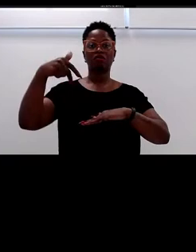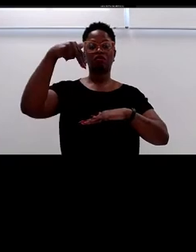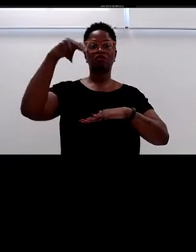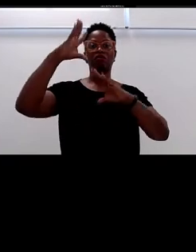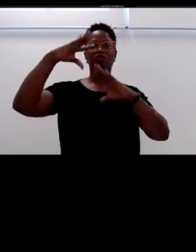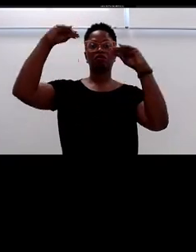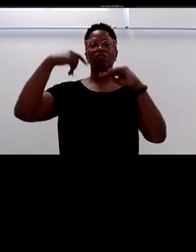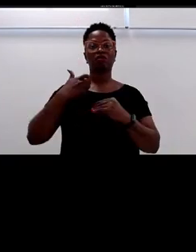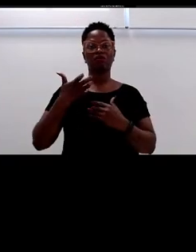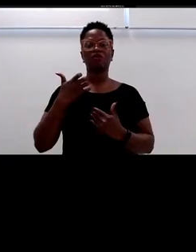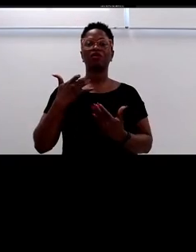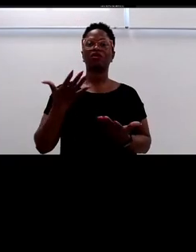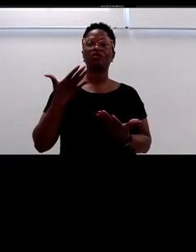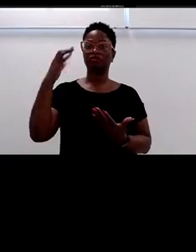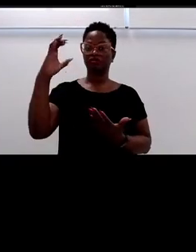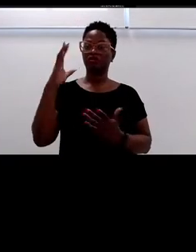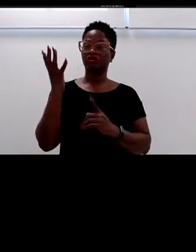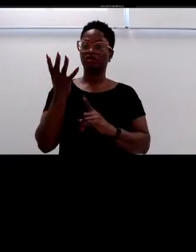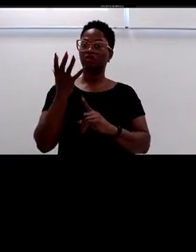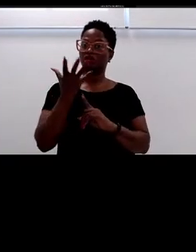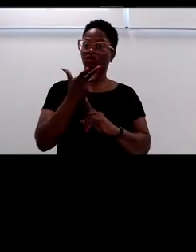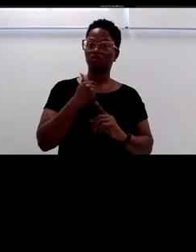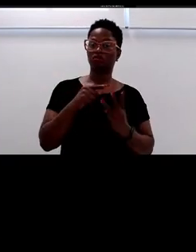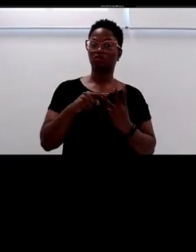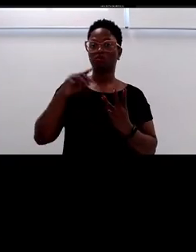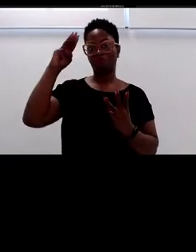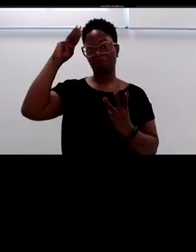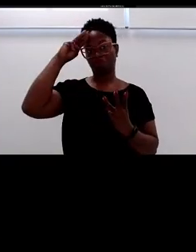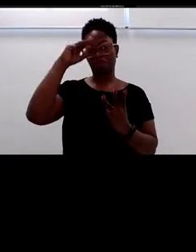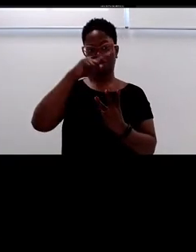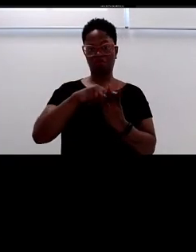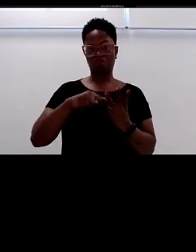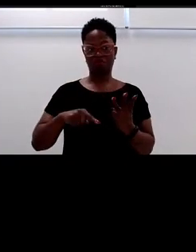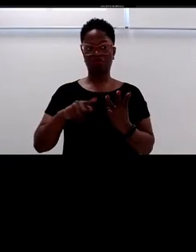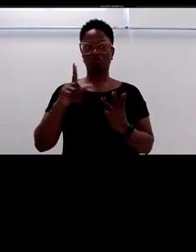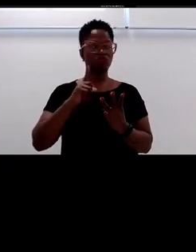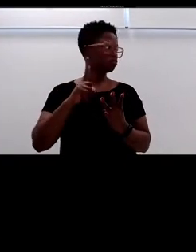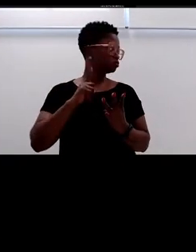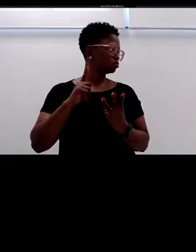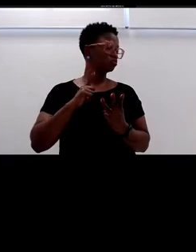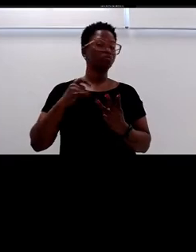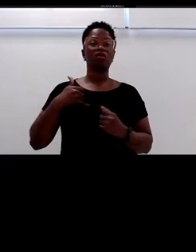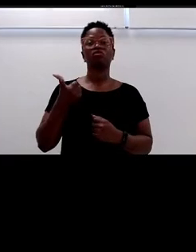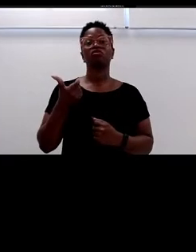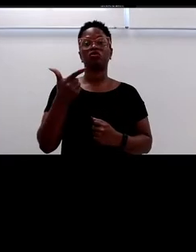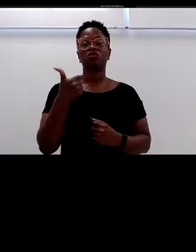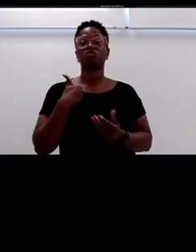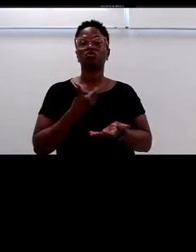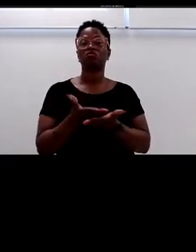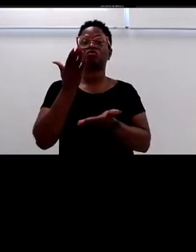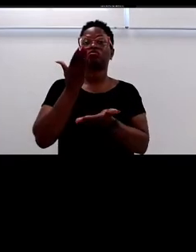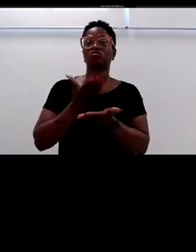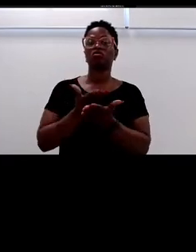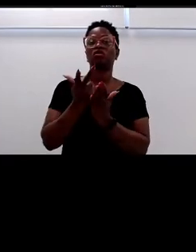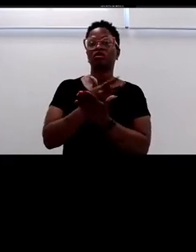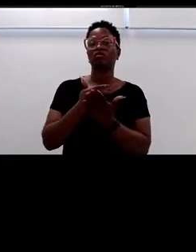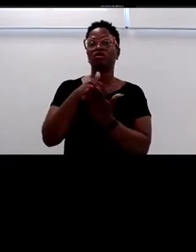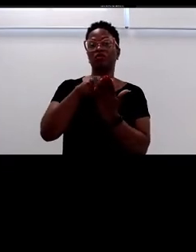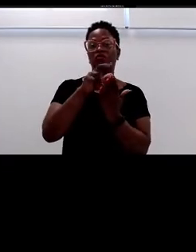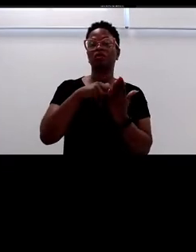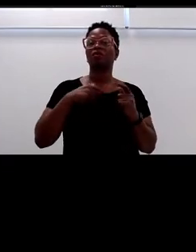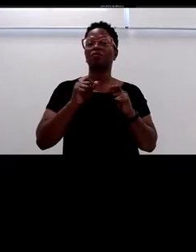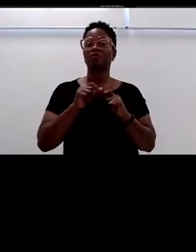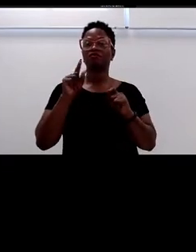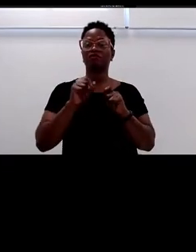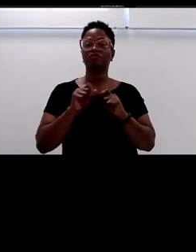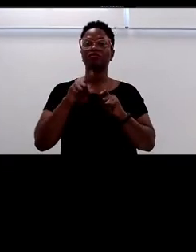cientista, artista ou militar. Eu tinha essa neurose. Com 12 anos, eu comecei a estudar desenho e pintura para fazer efeito especial